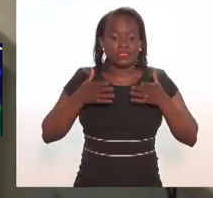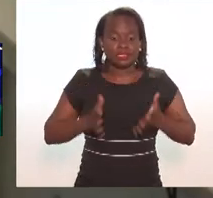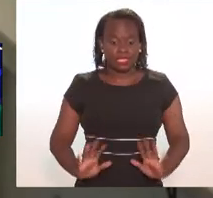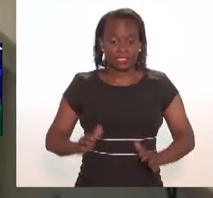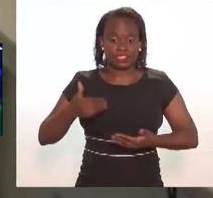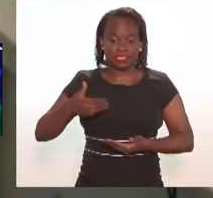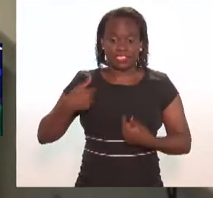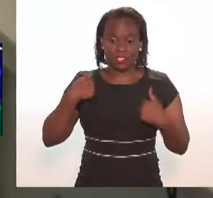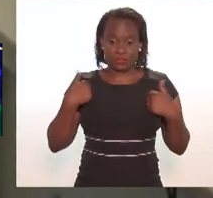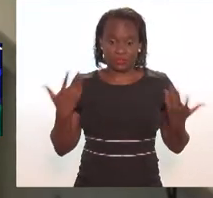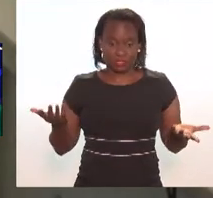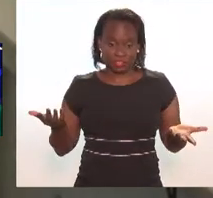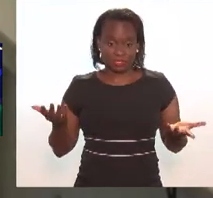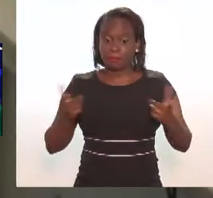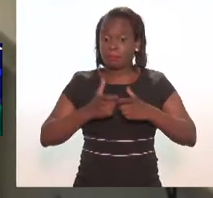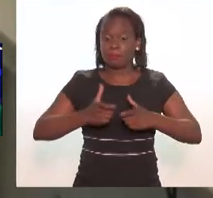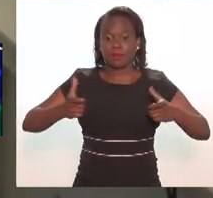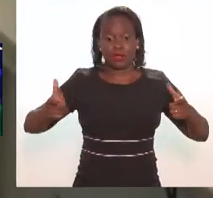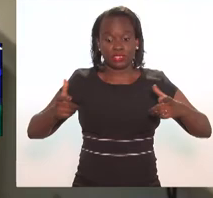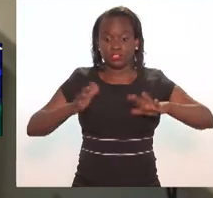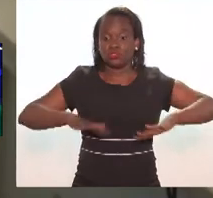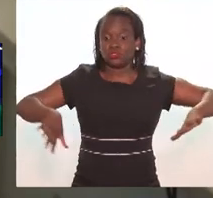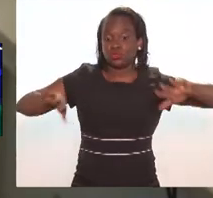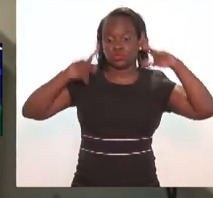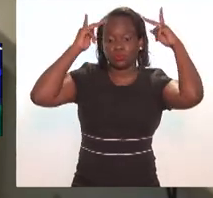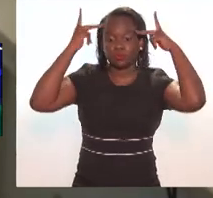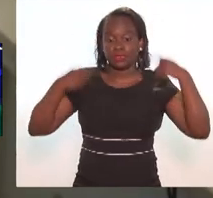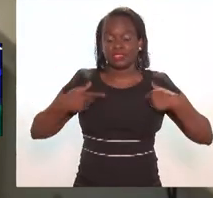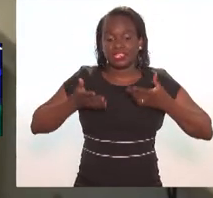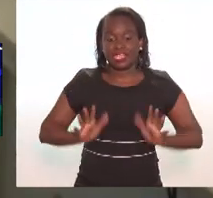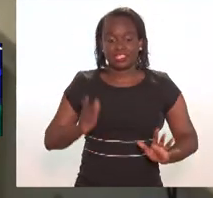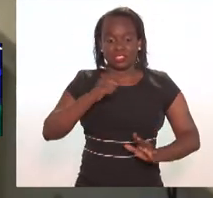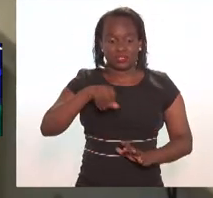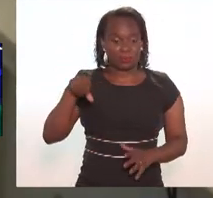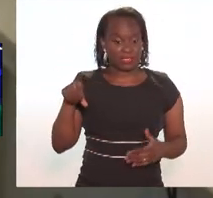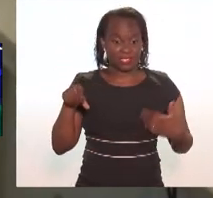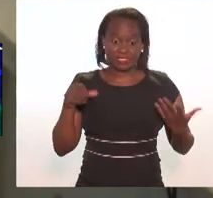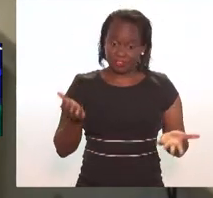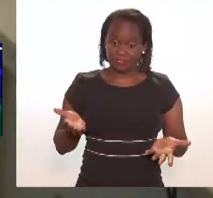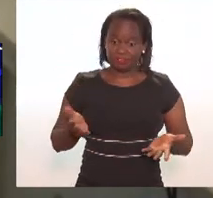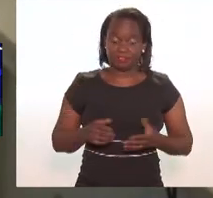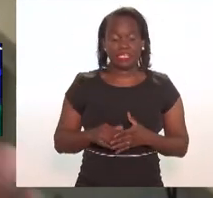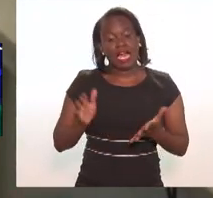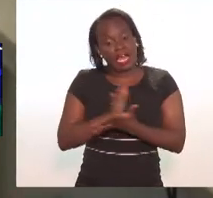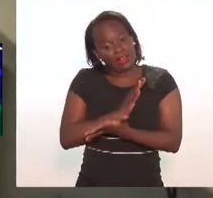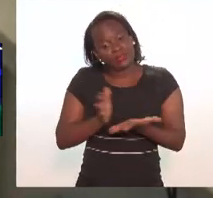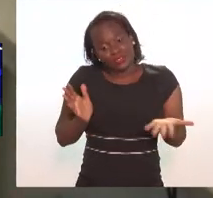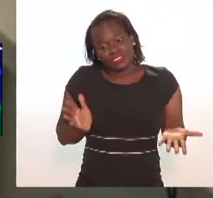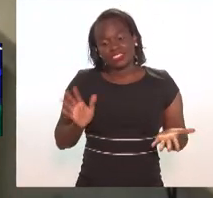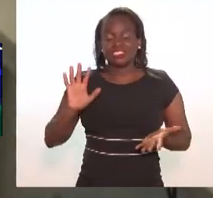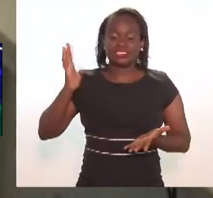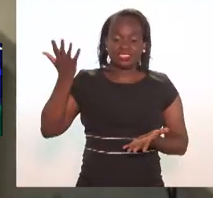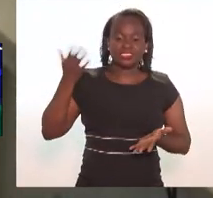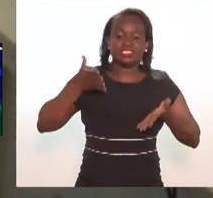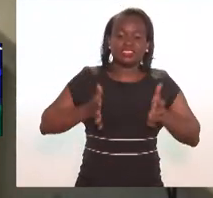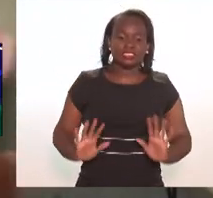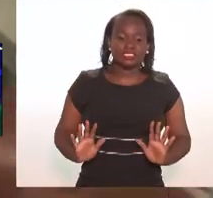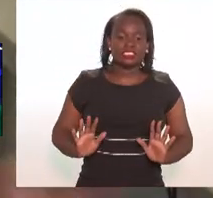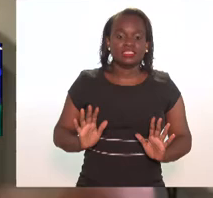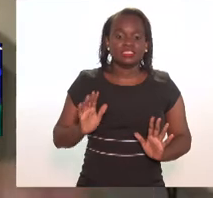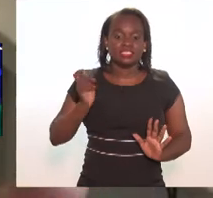eu e a maioria da humanidade. A maioria, porque tem alguns que nascem